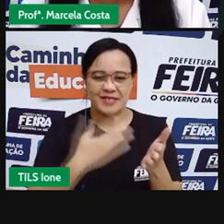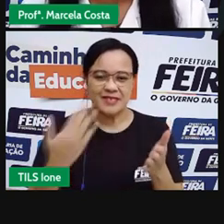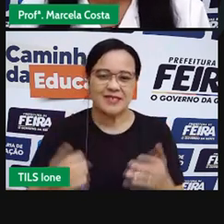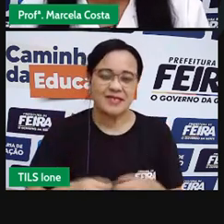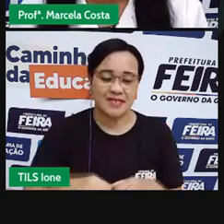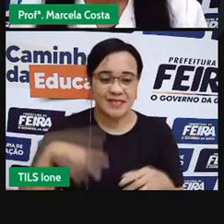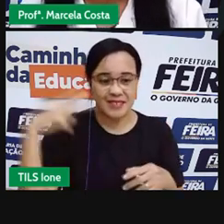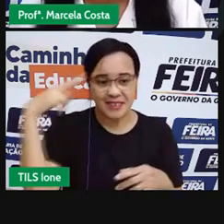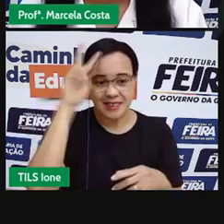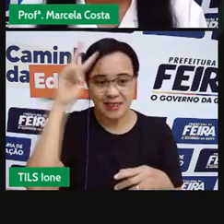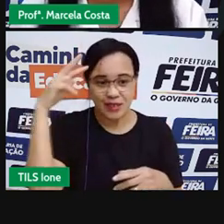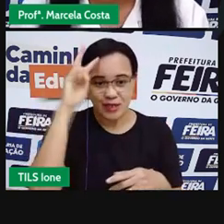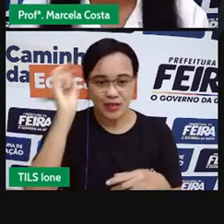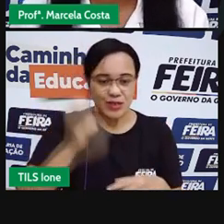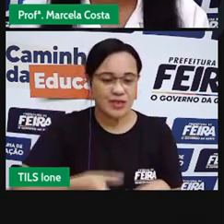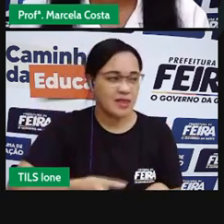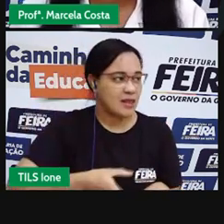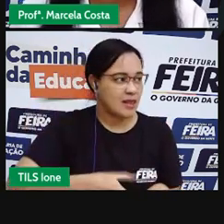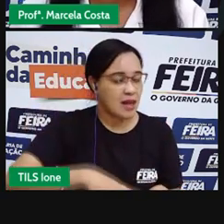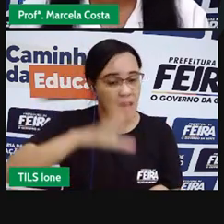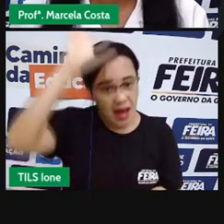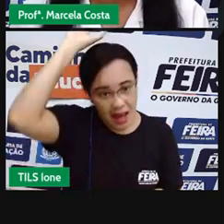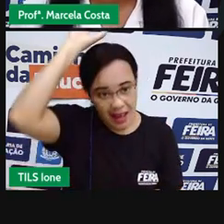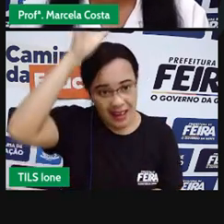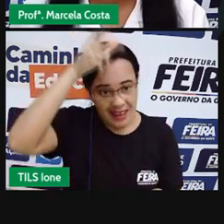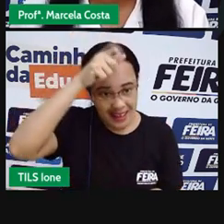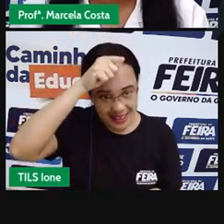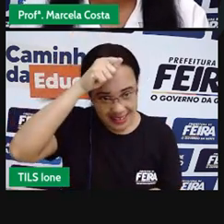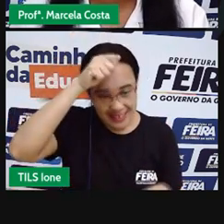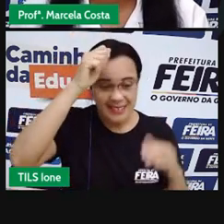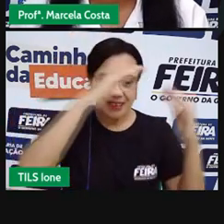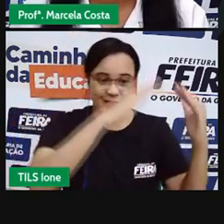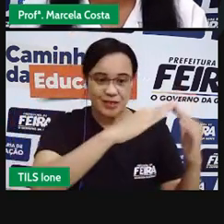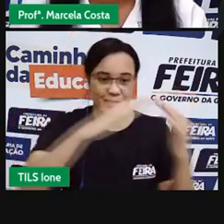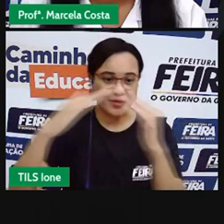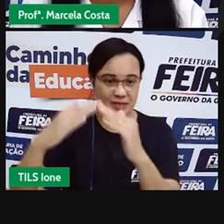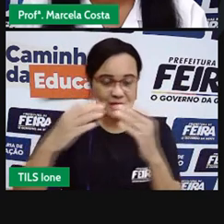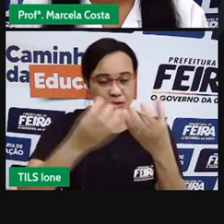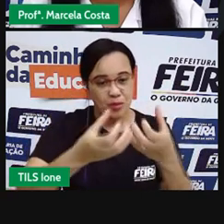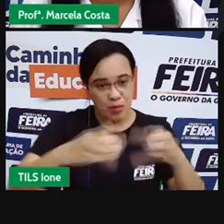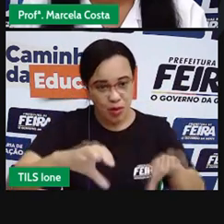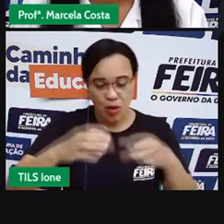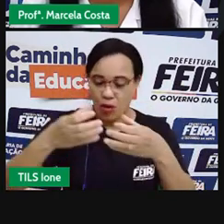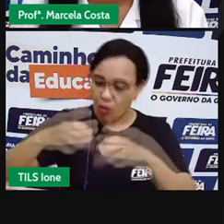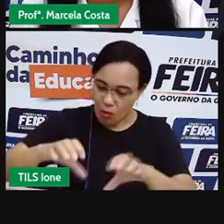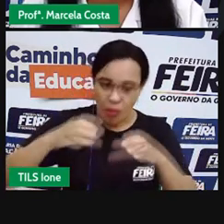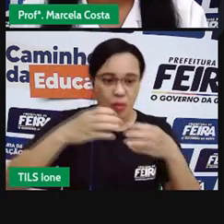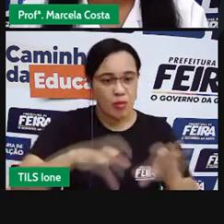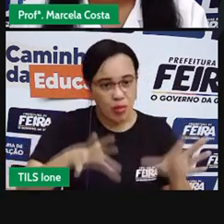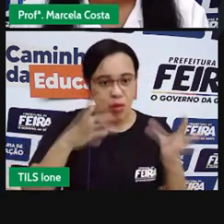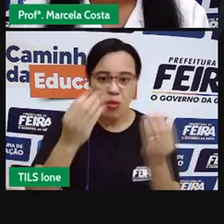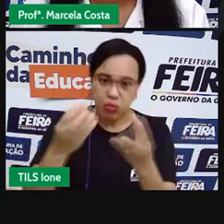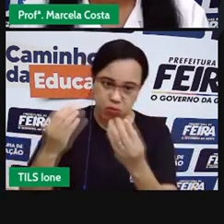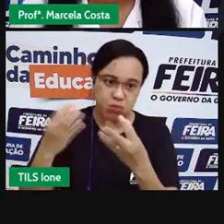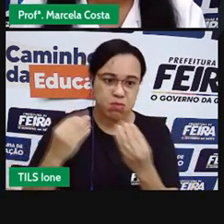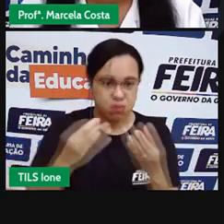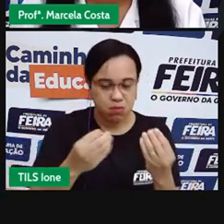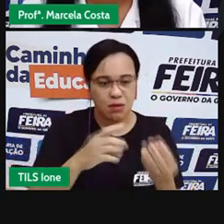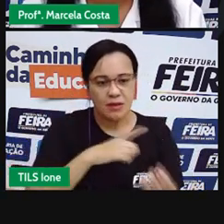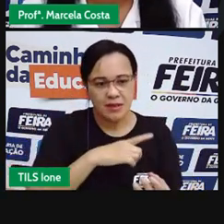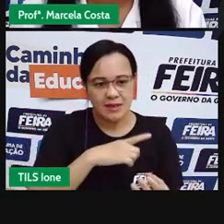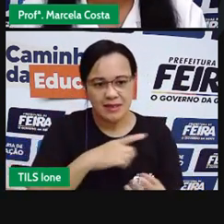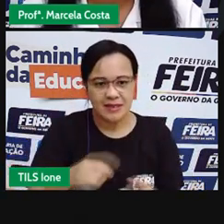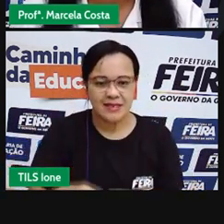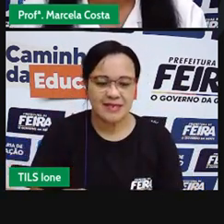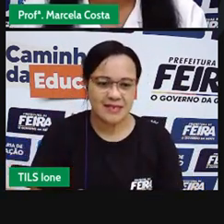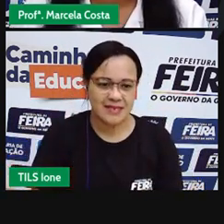essa história, né? Que está aqui no livro A Galinha do Vizinho, no livro de Bia Vilela. Ele